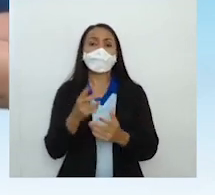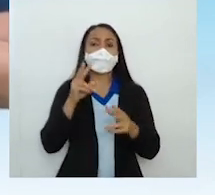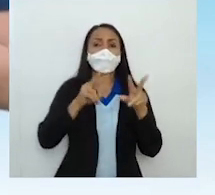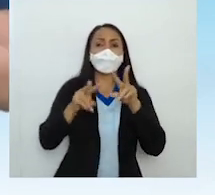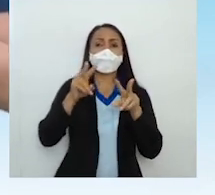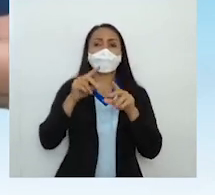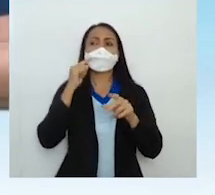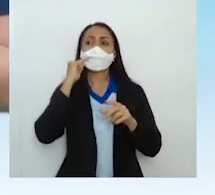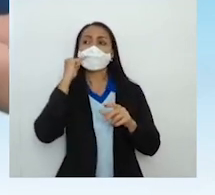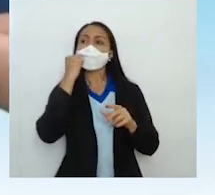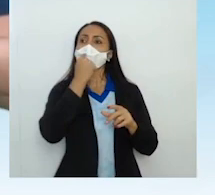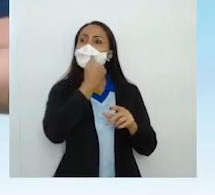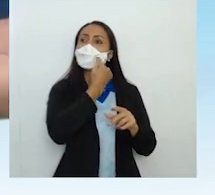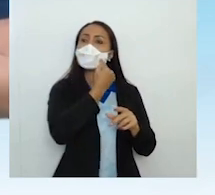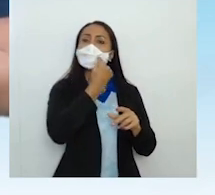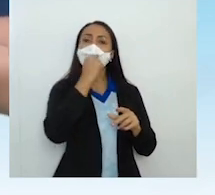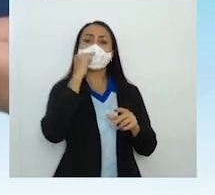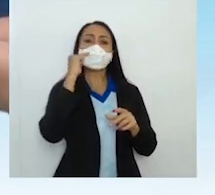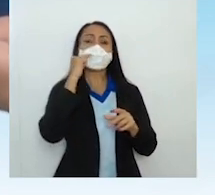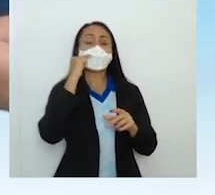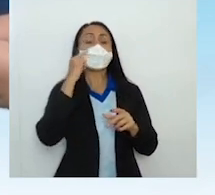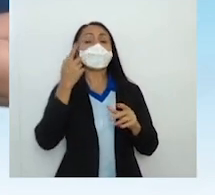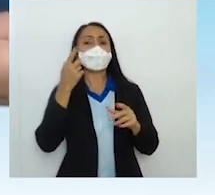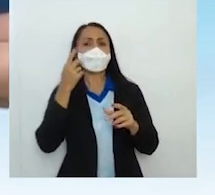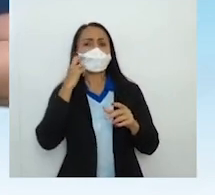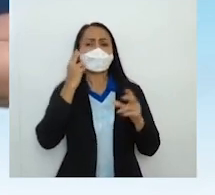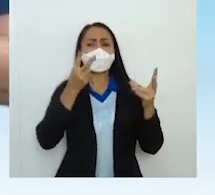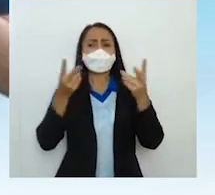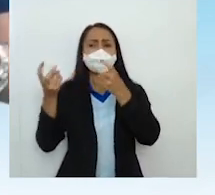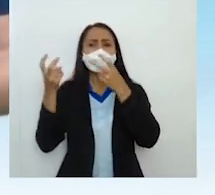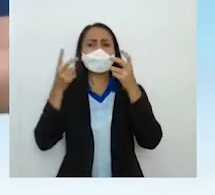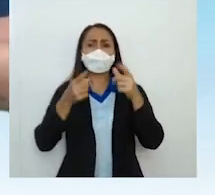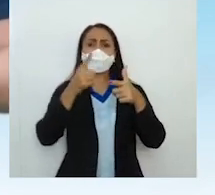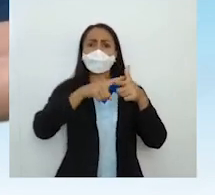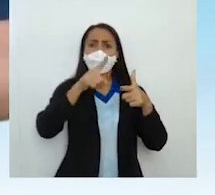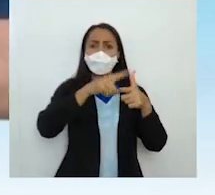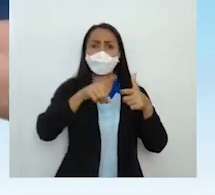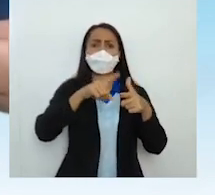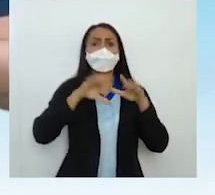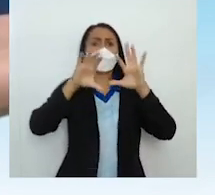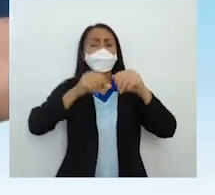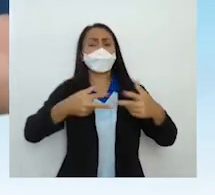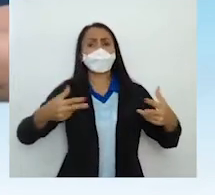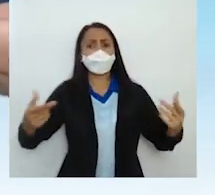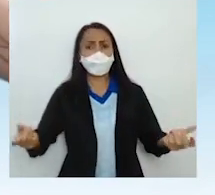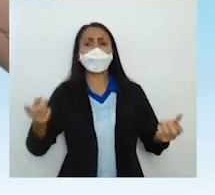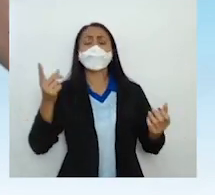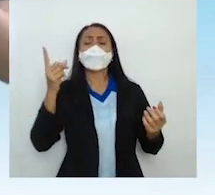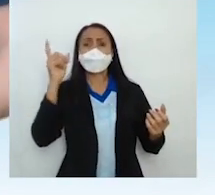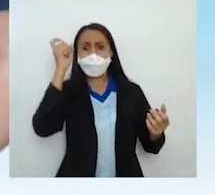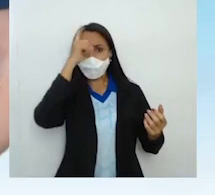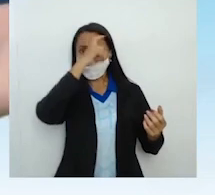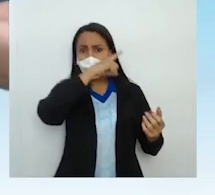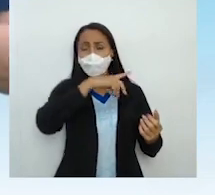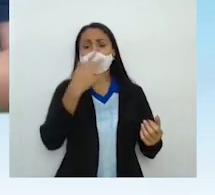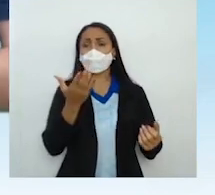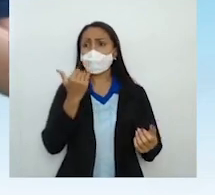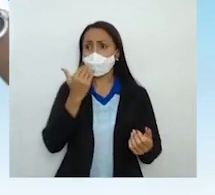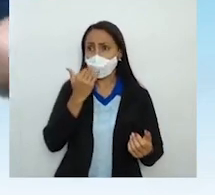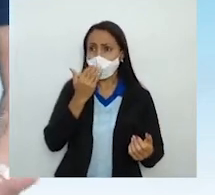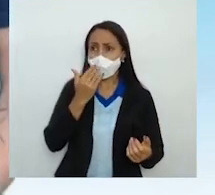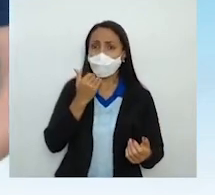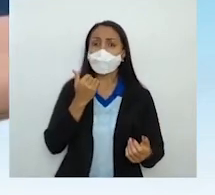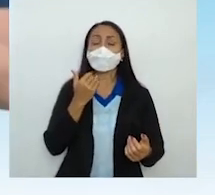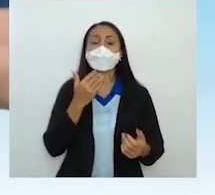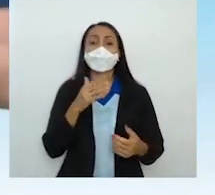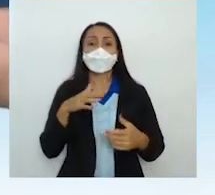Porque com dentes problemáticos, com dentes defeituosos, o animal tem dificuldade de comer, de se alimentar, consequentemente tem dificuldade de